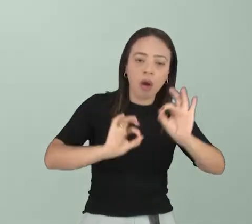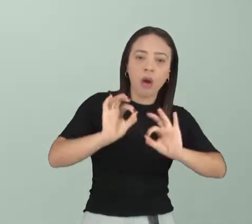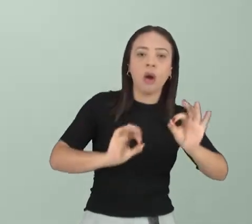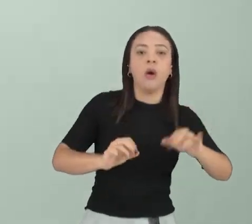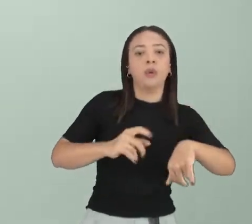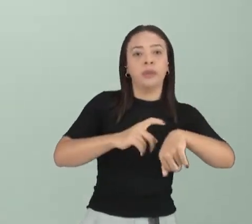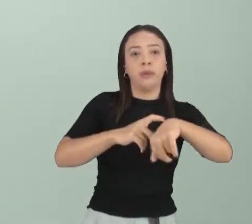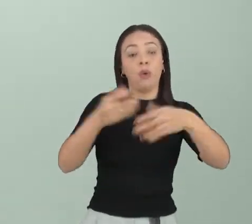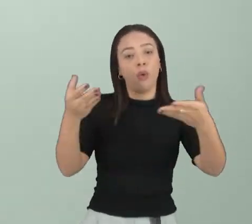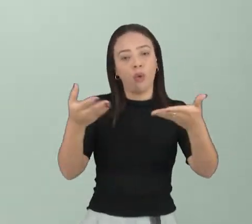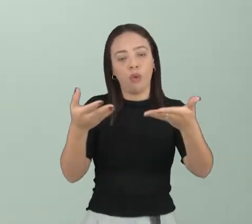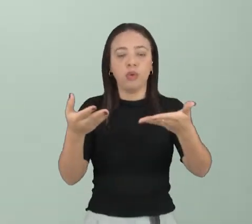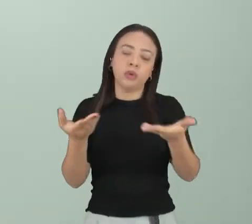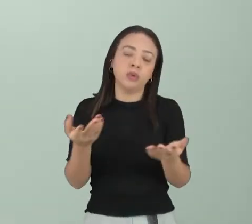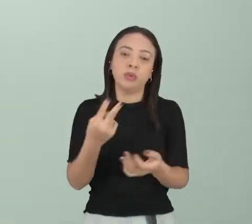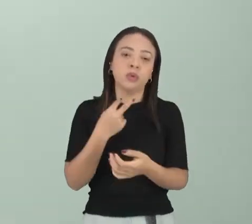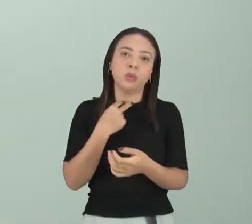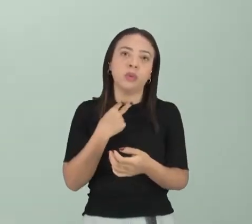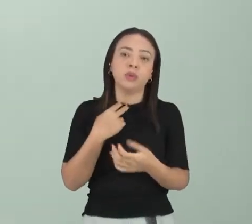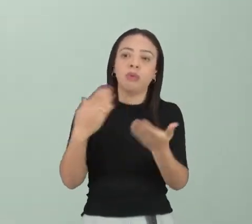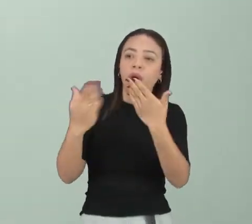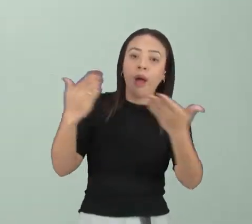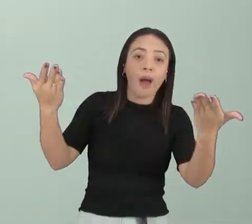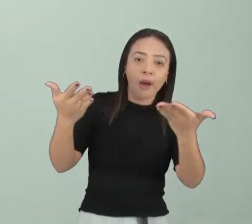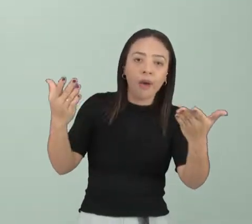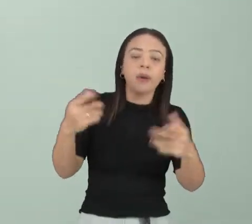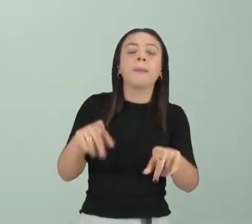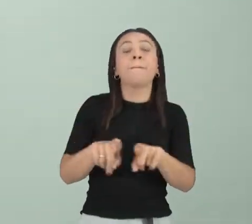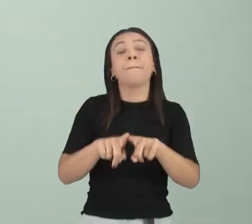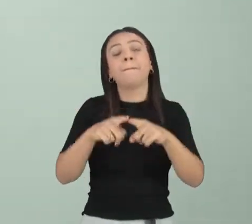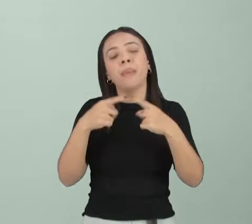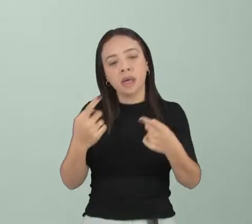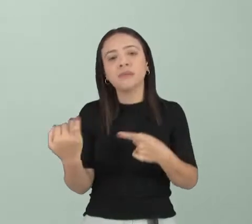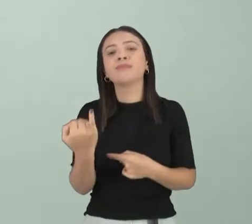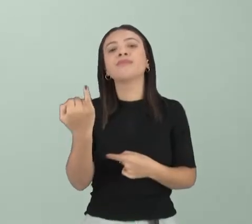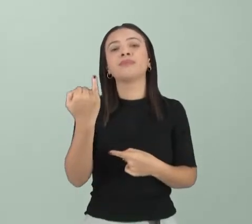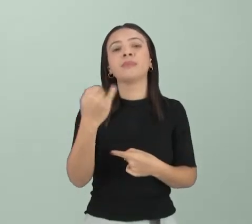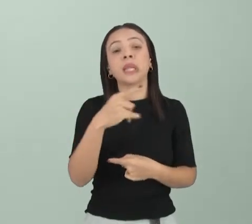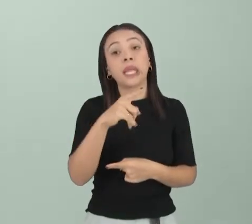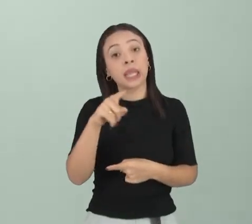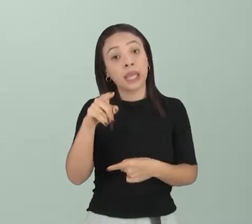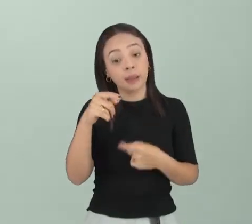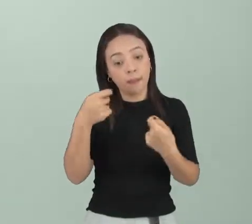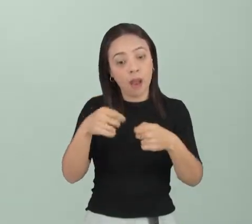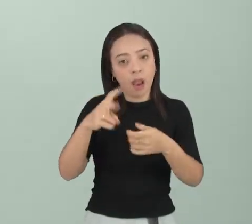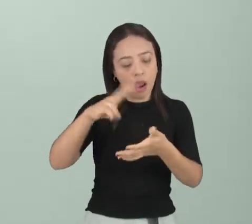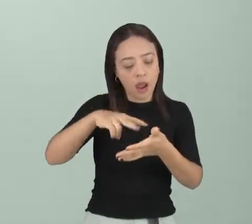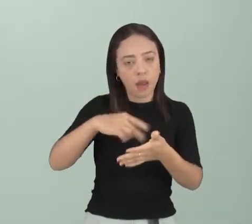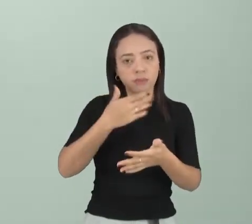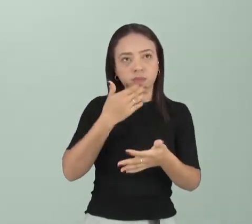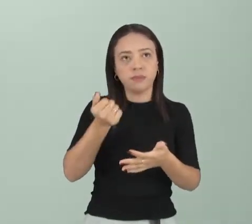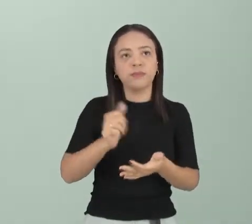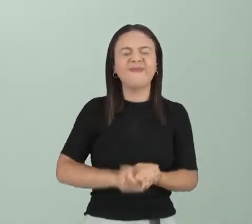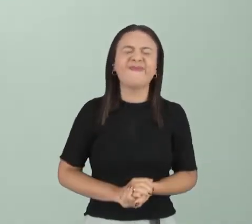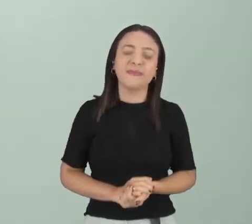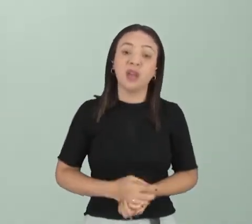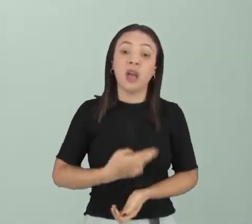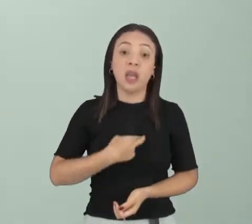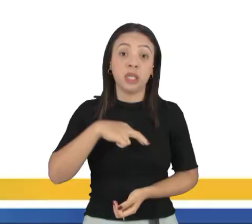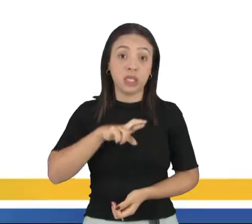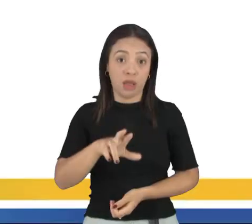contagem do tempo né nossa aula a gente não vai poder fazer fazer essa discussão que é muito importante também mas espero que vocês Leiam um pouco mais a